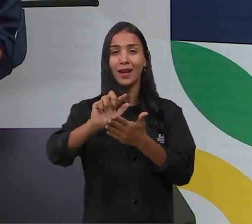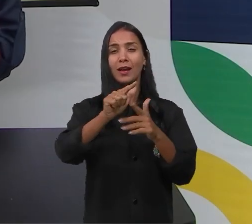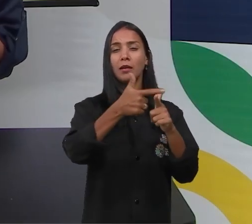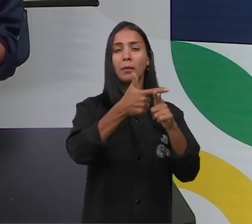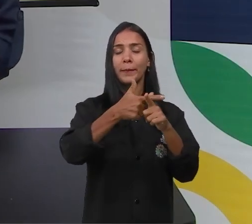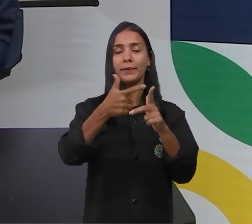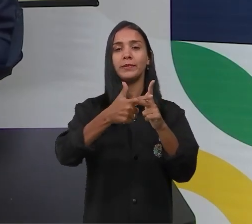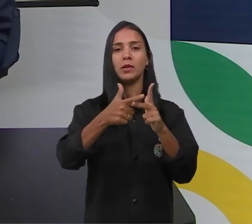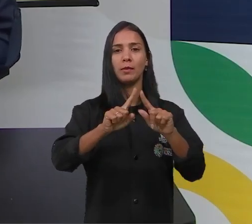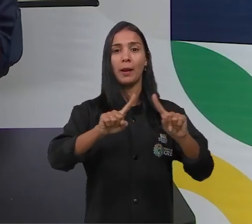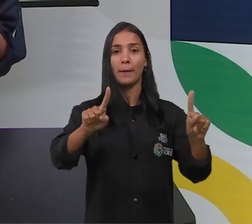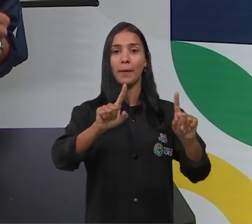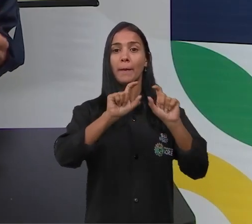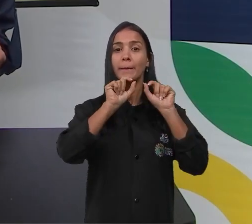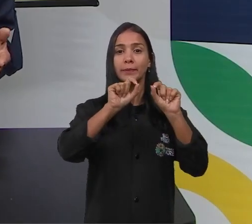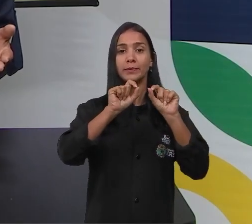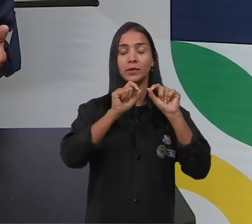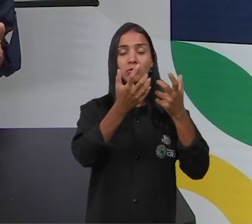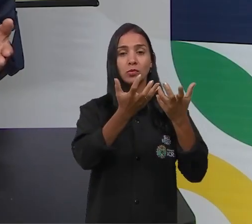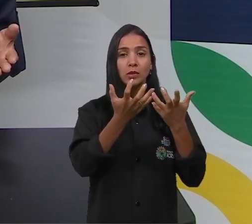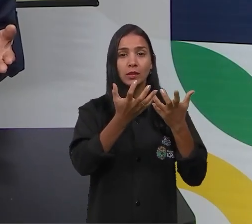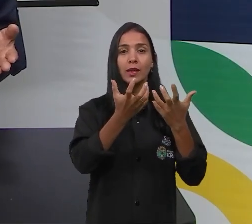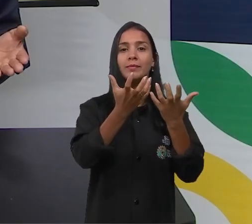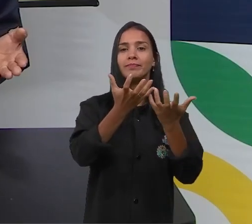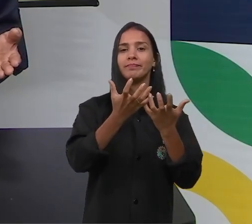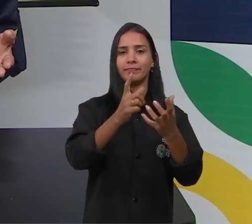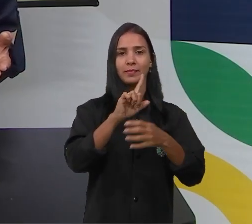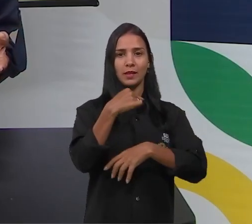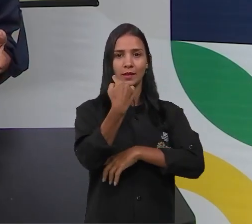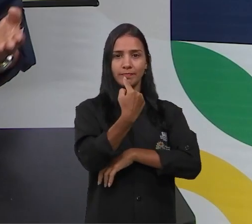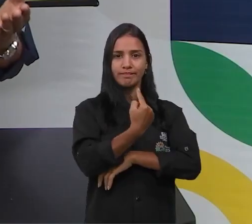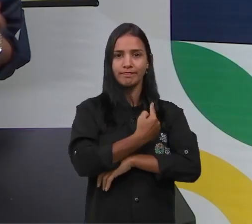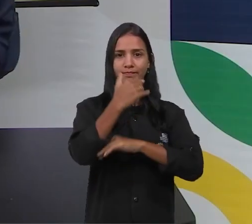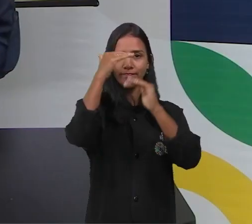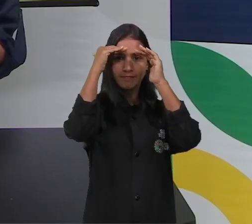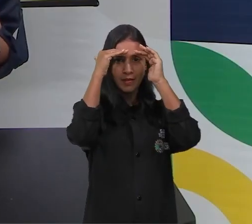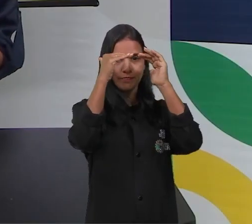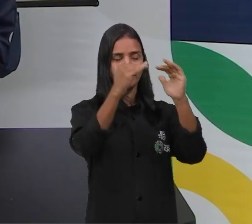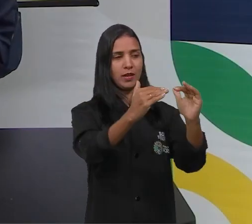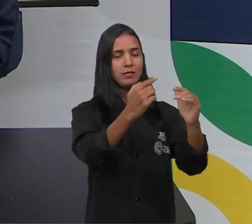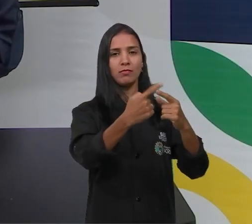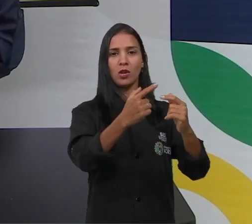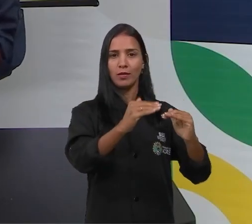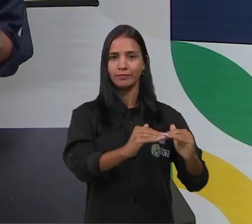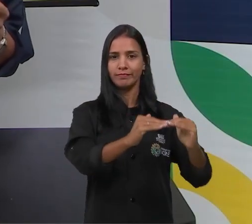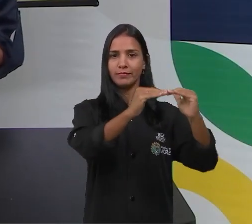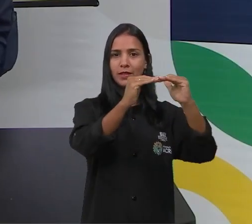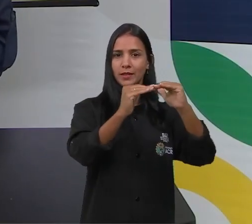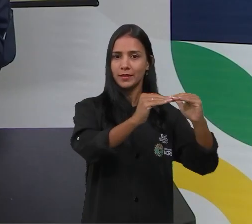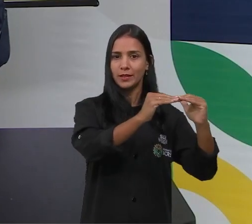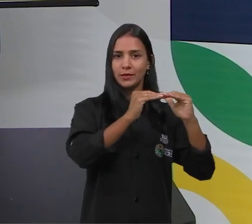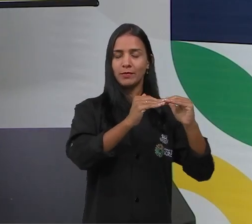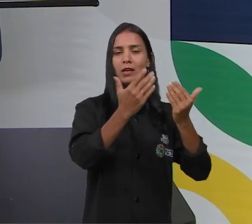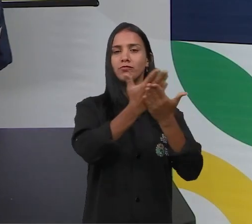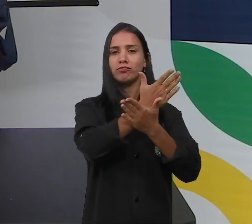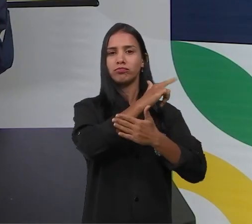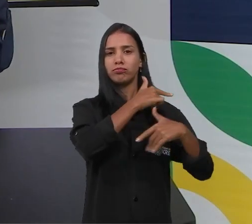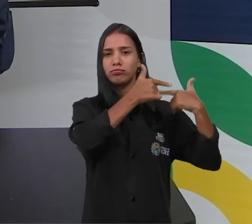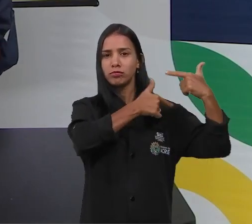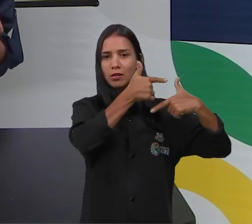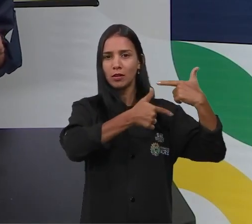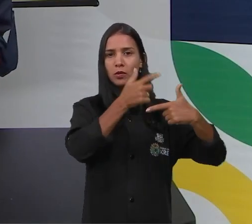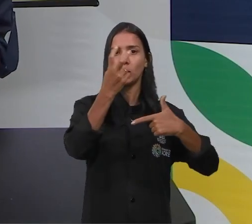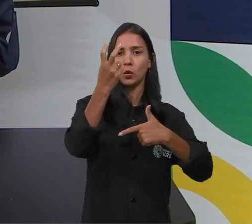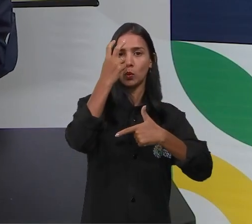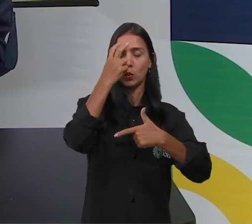não discriminação dos seus aspectos religiosos, da sua culinária. Em particular, a culinária,